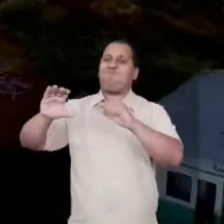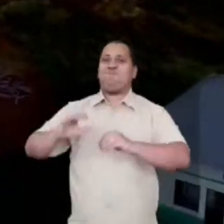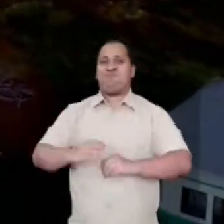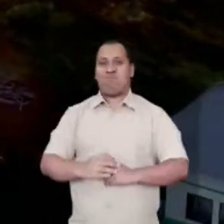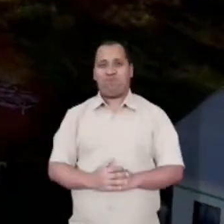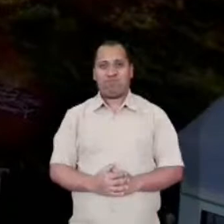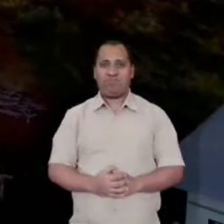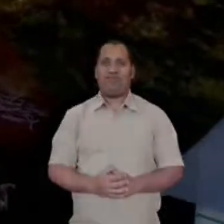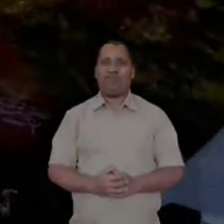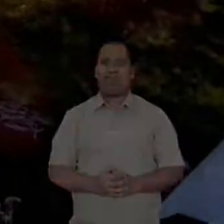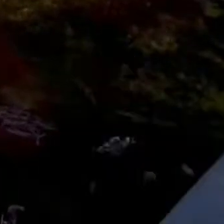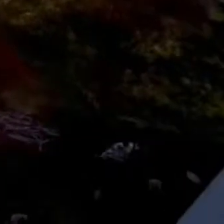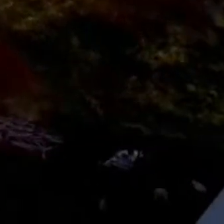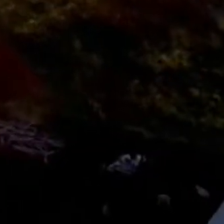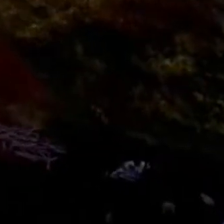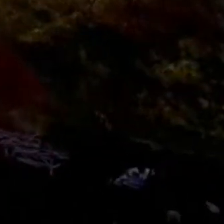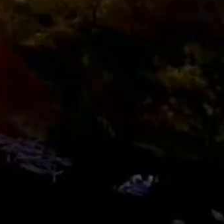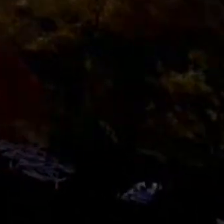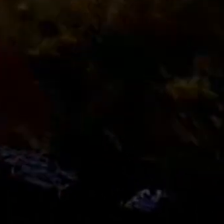além das fronteiras.